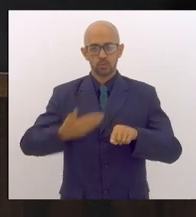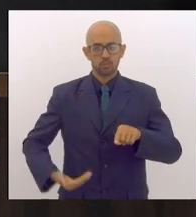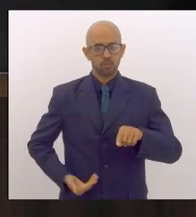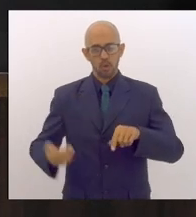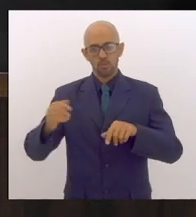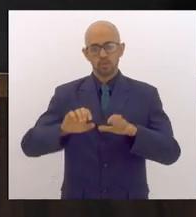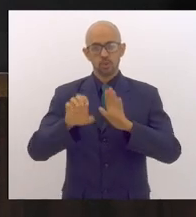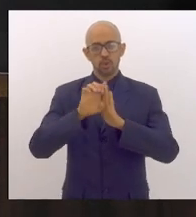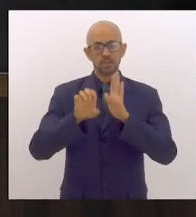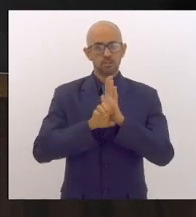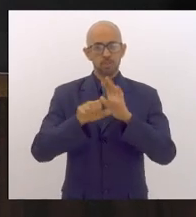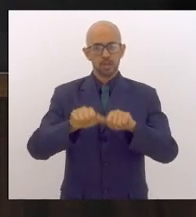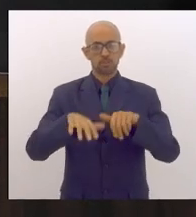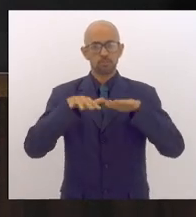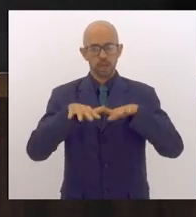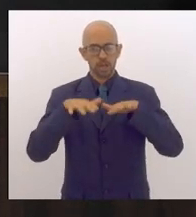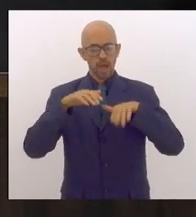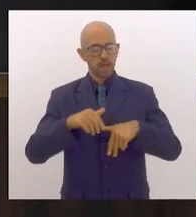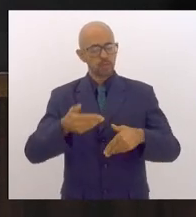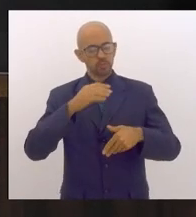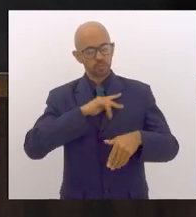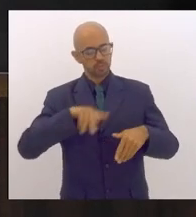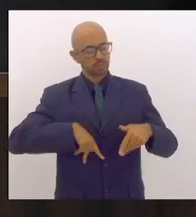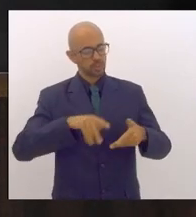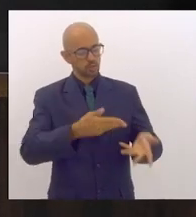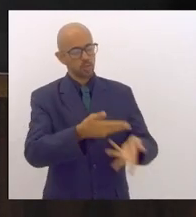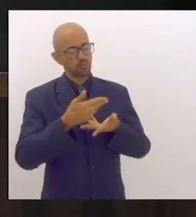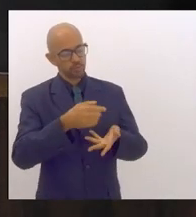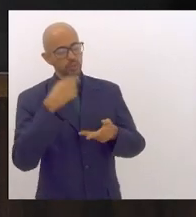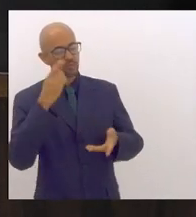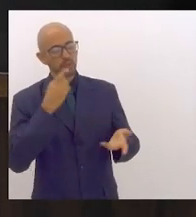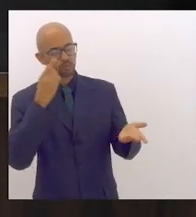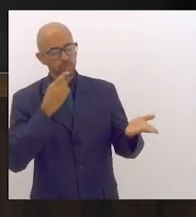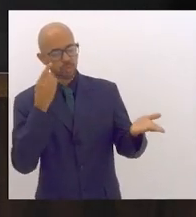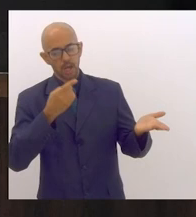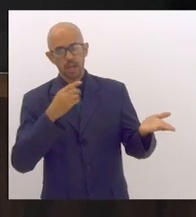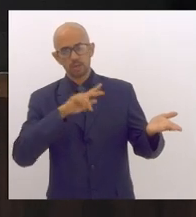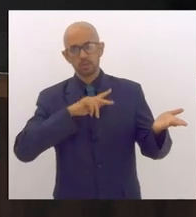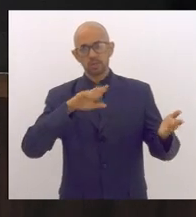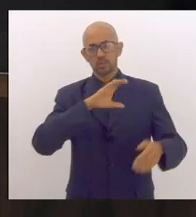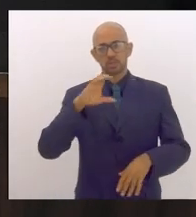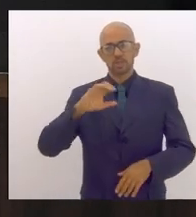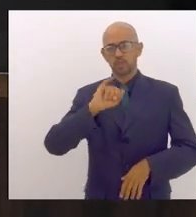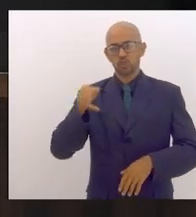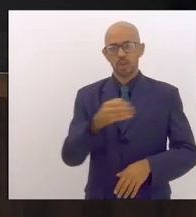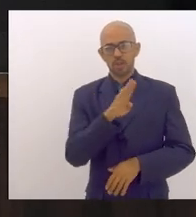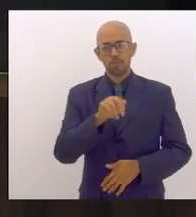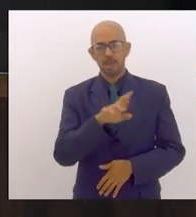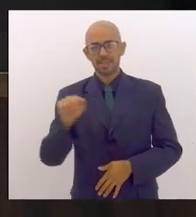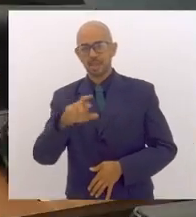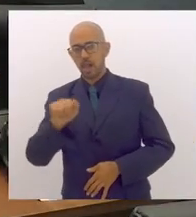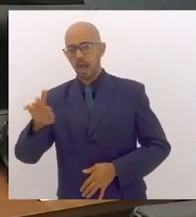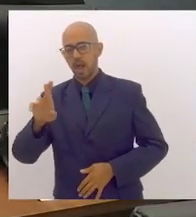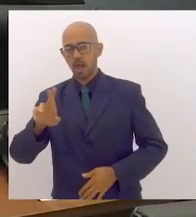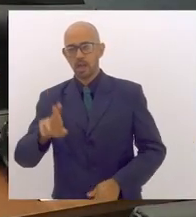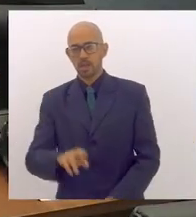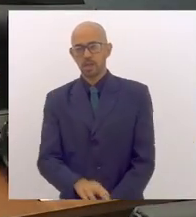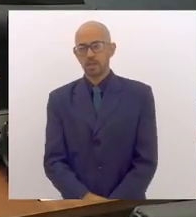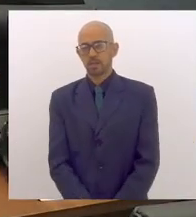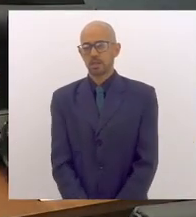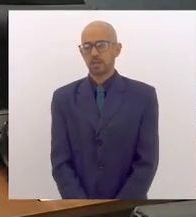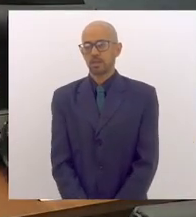plenário. Presidência, convido o deputado, presidente da Comissão de Constituição e Justiça, deputado Rodrigo Bacelar.